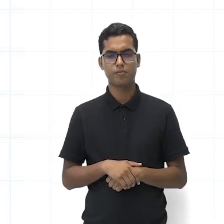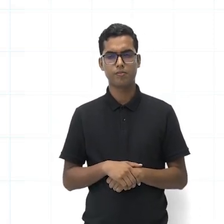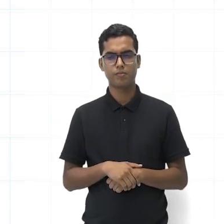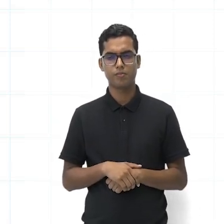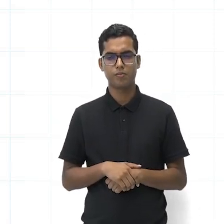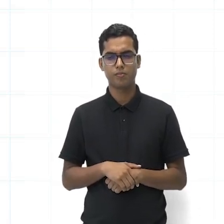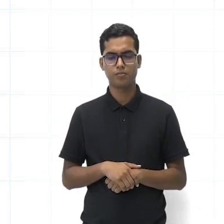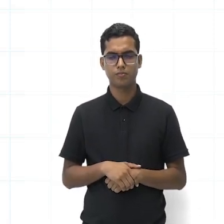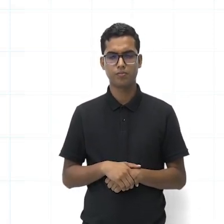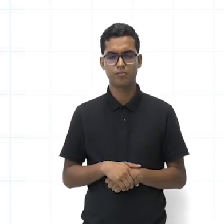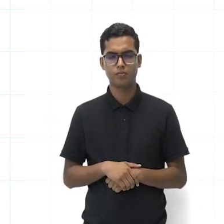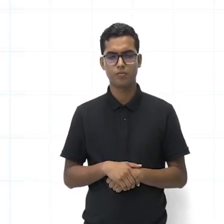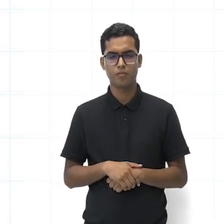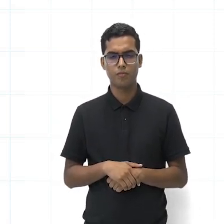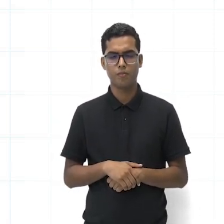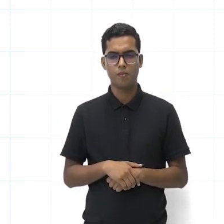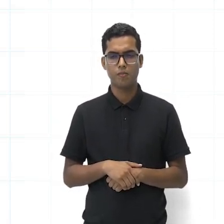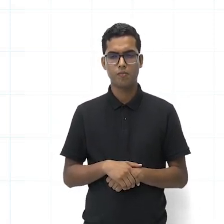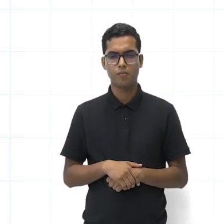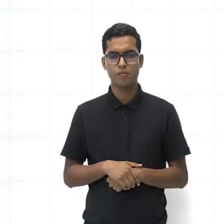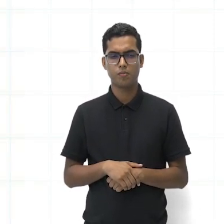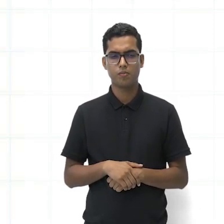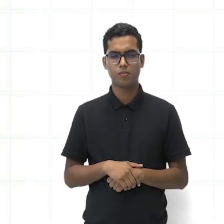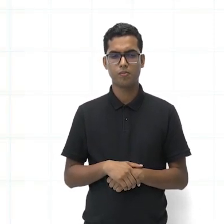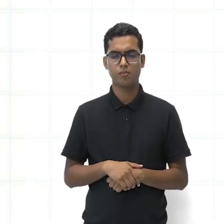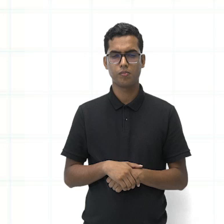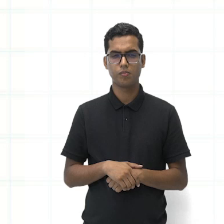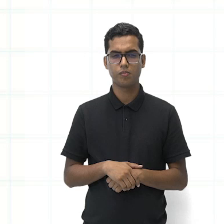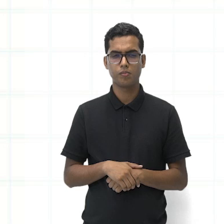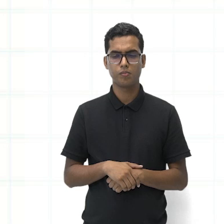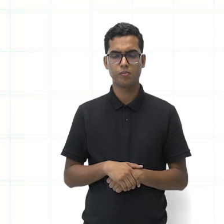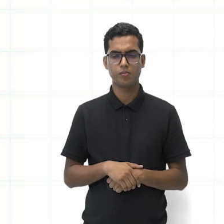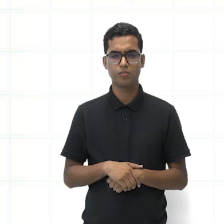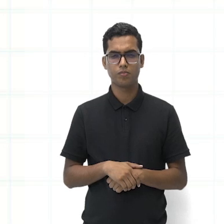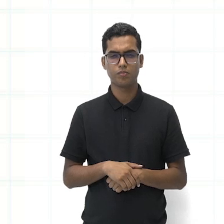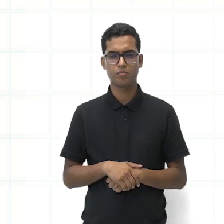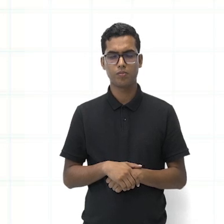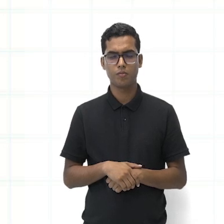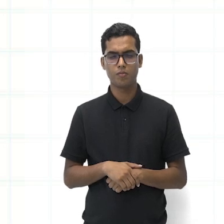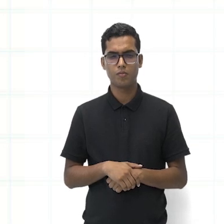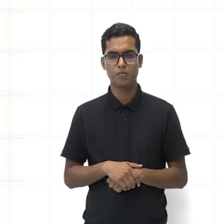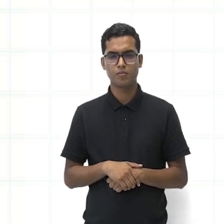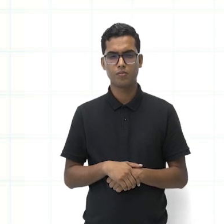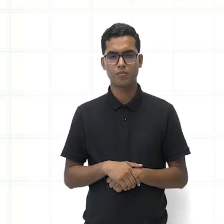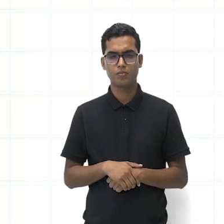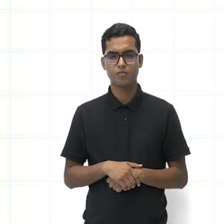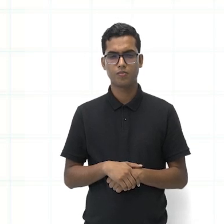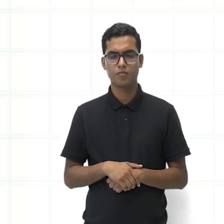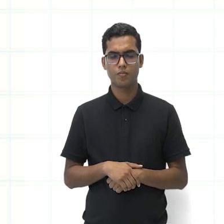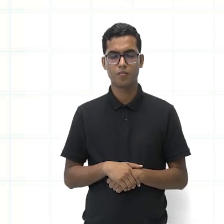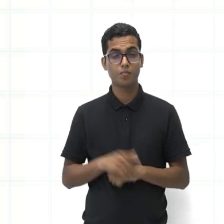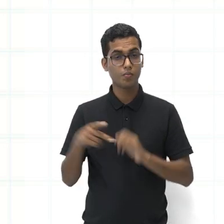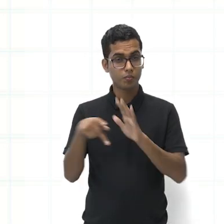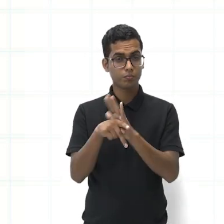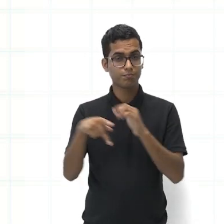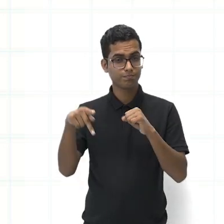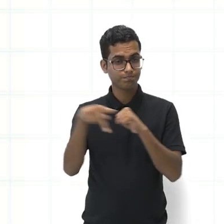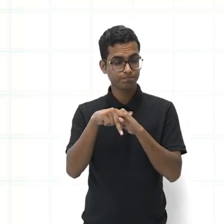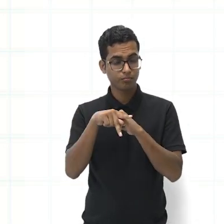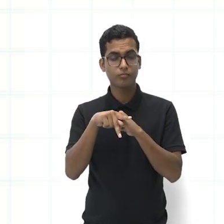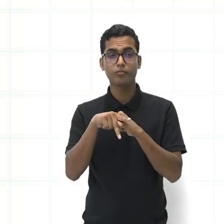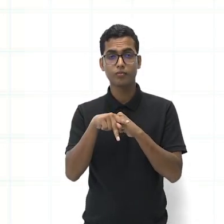também conhecido, na verdade o nome correto delas são pronomes interrogativos,